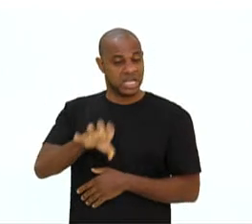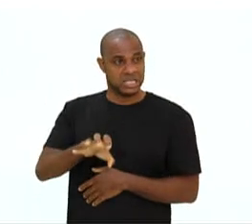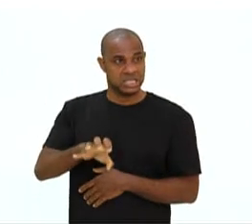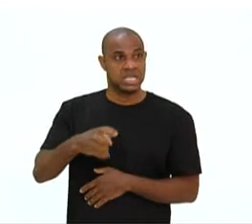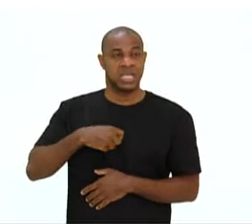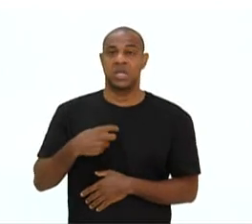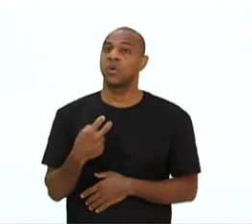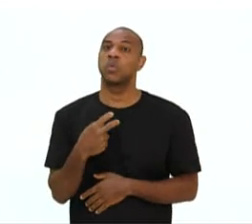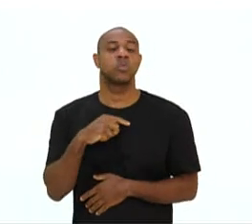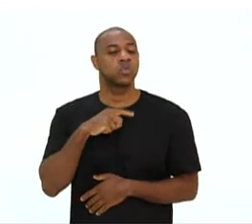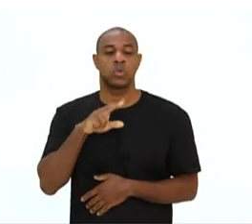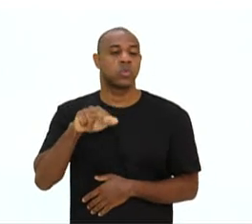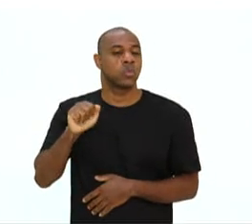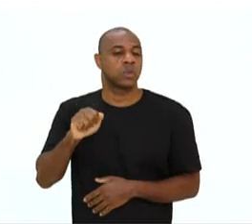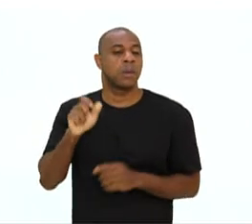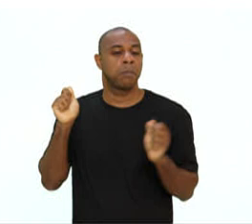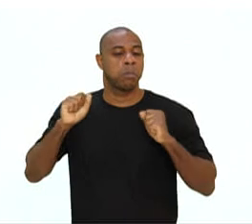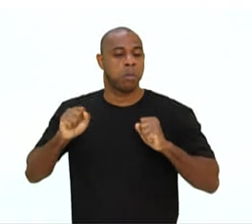eu poderia ser branco,